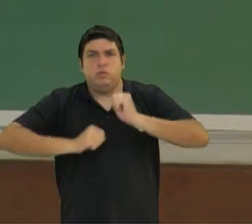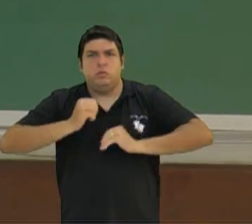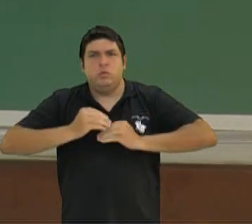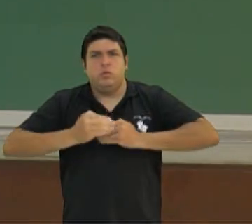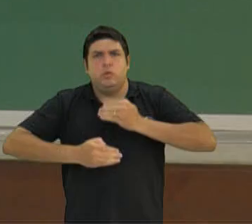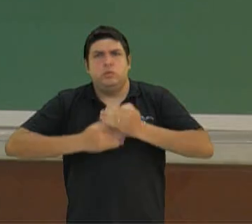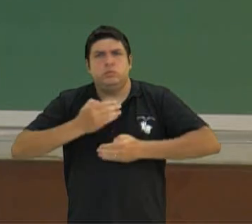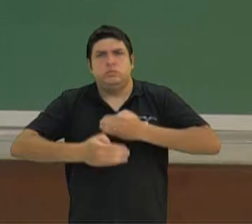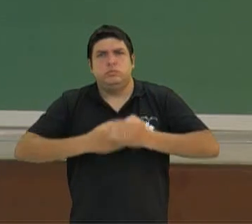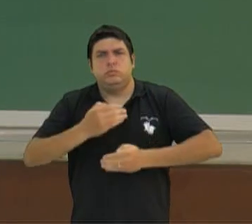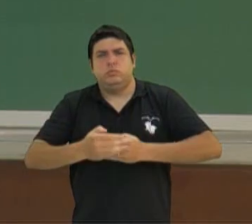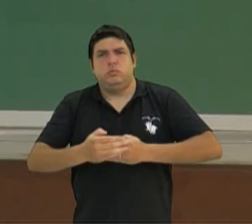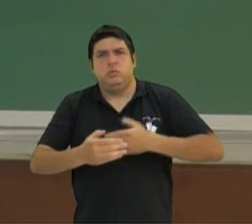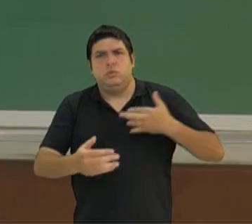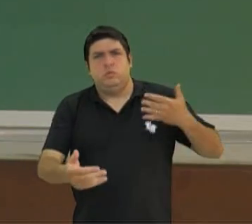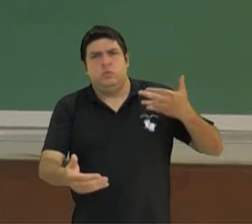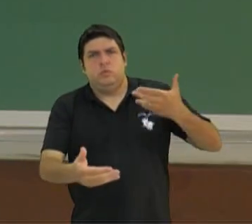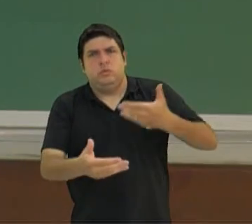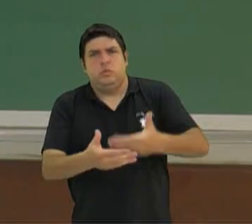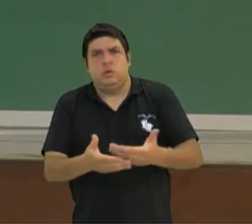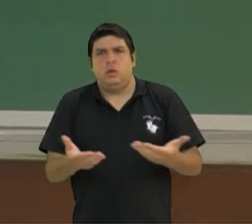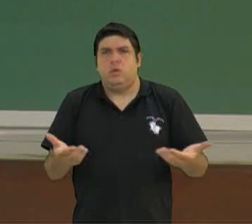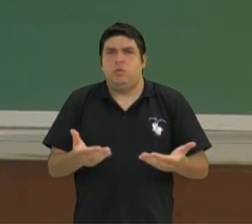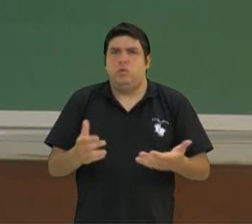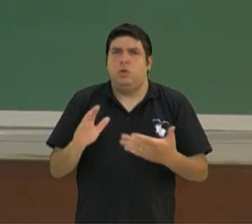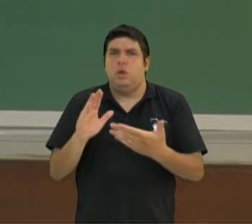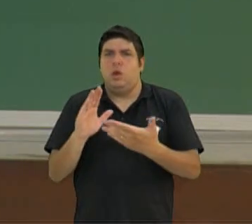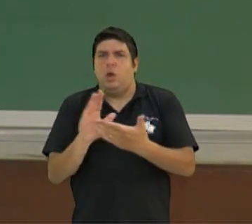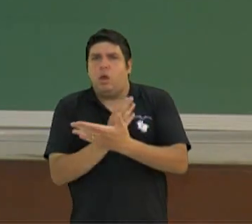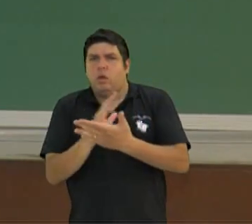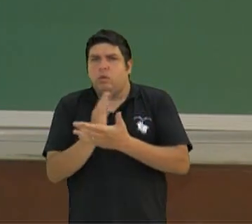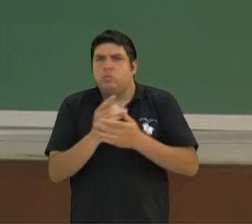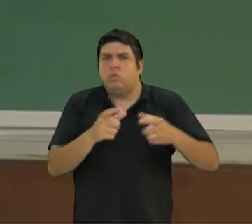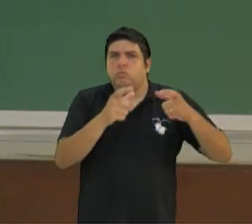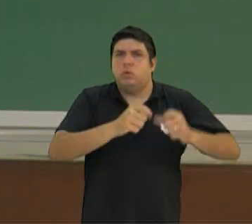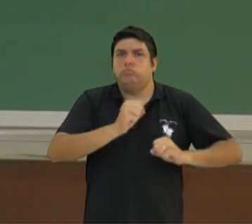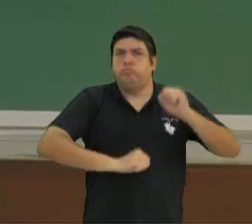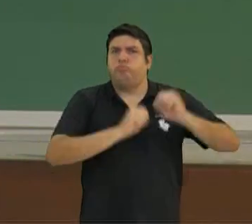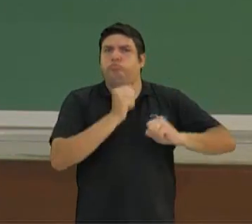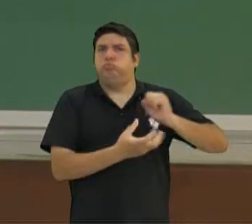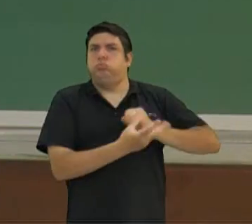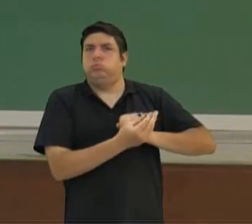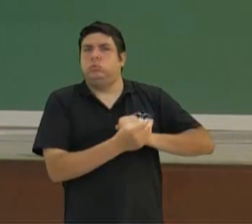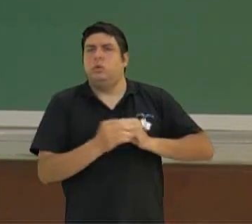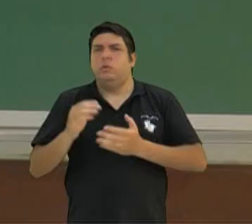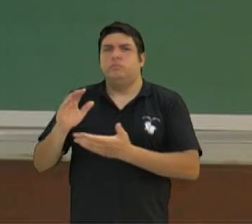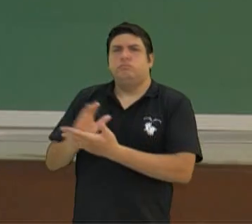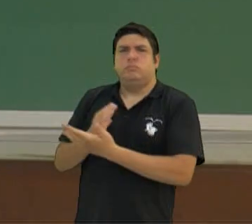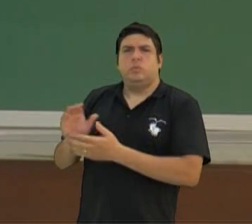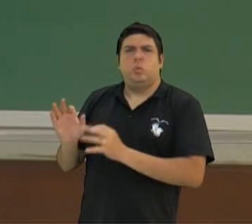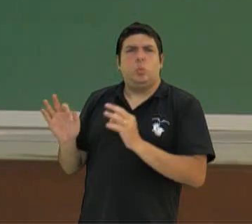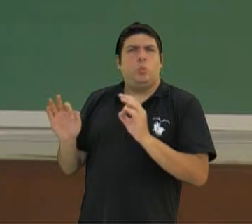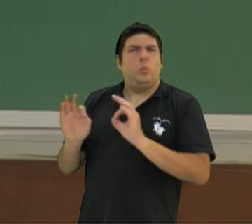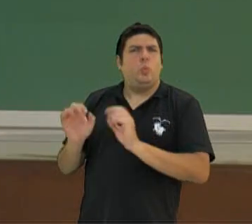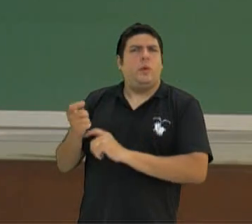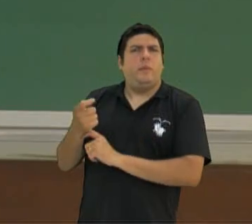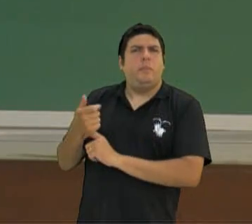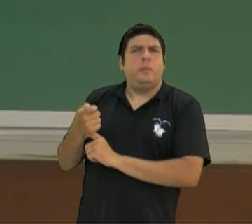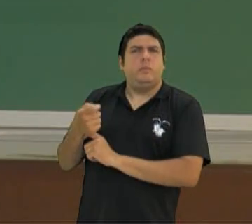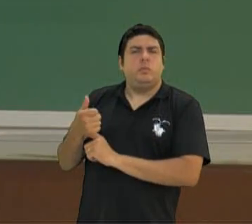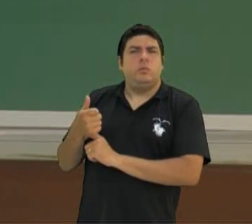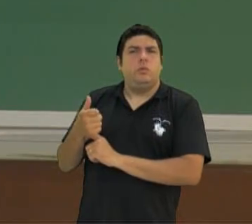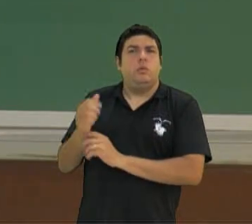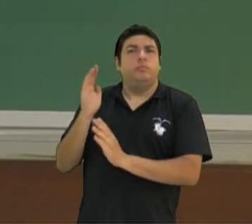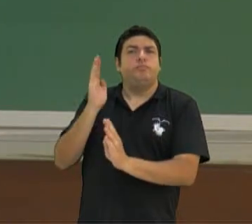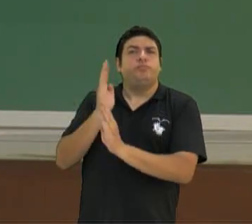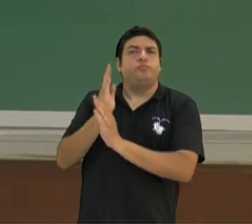ela é ainda hoje, áreas mais e menos industrializadas, está ligada com essa questão ali do que era a atividade